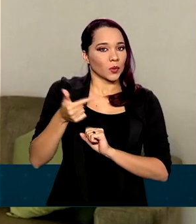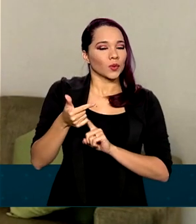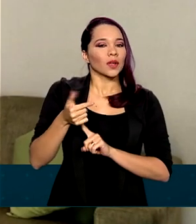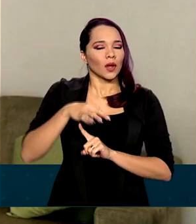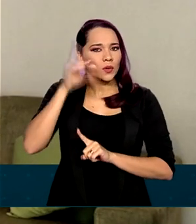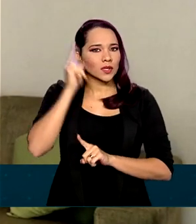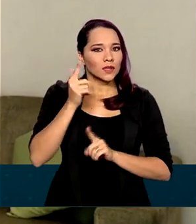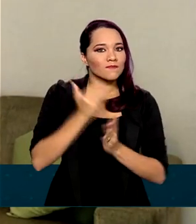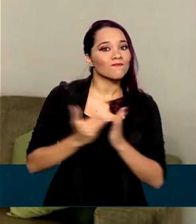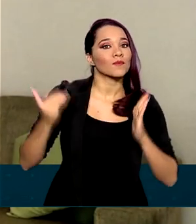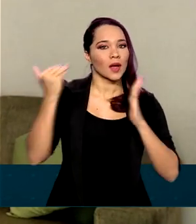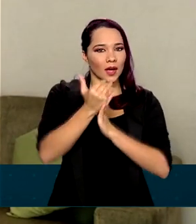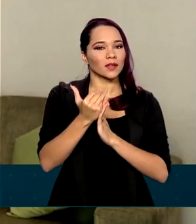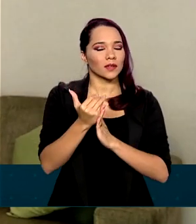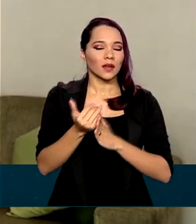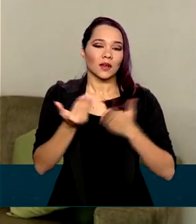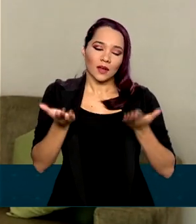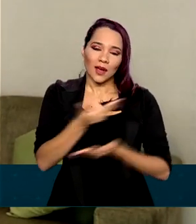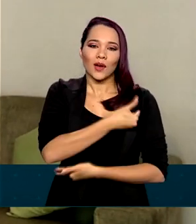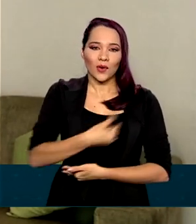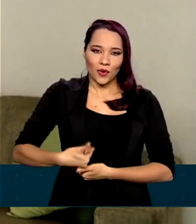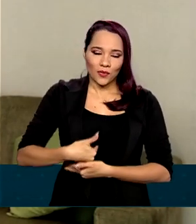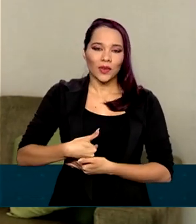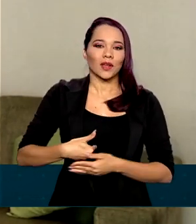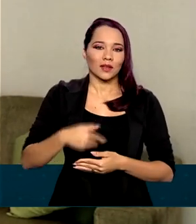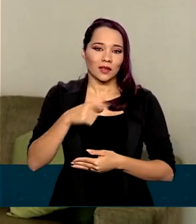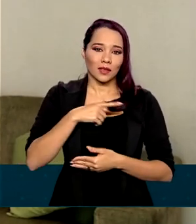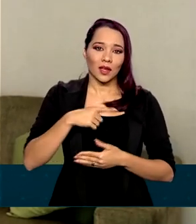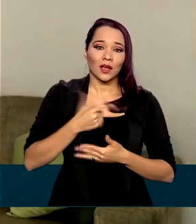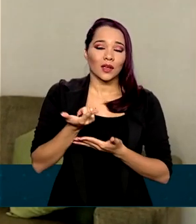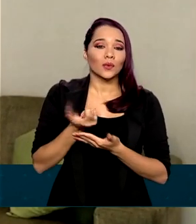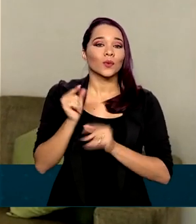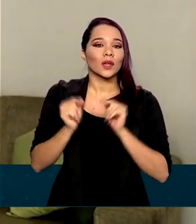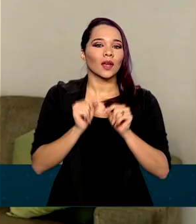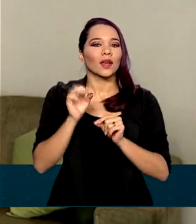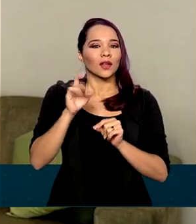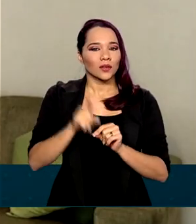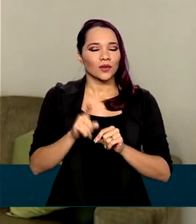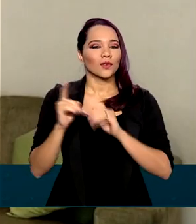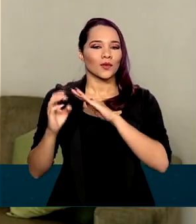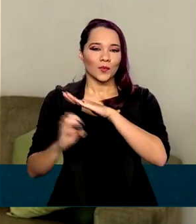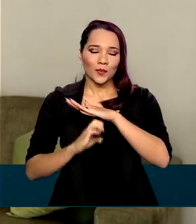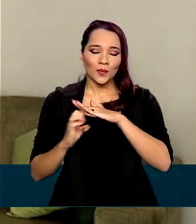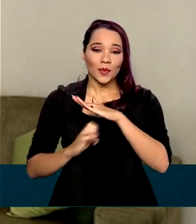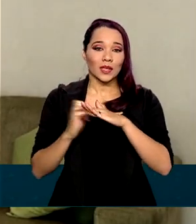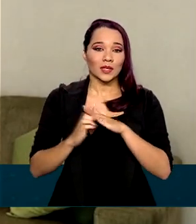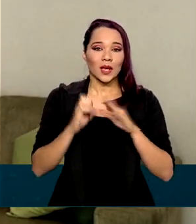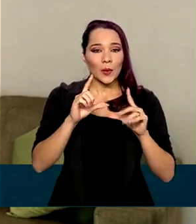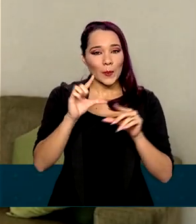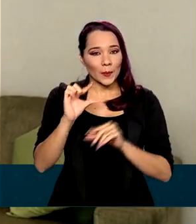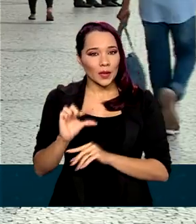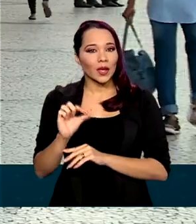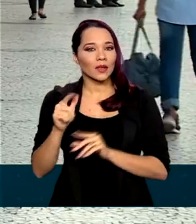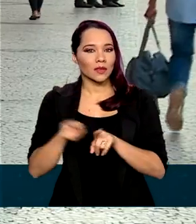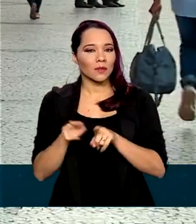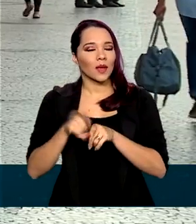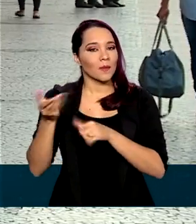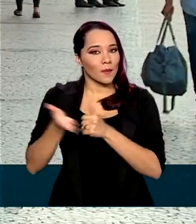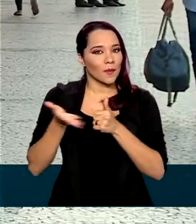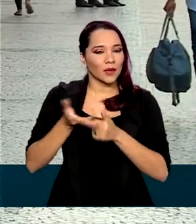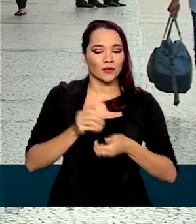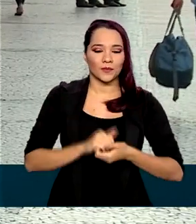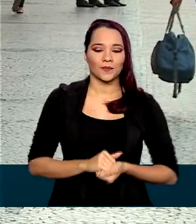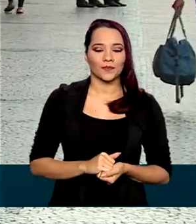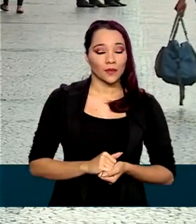superar esse número. Para isso, o governo aposta na adesão do pequeno e médio empresários. Essa